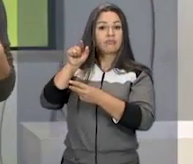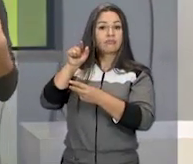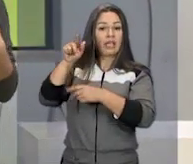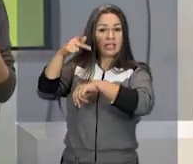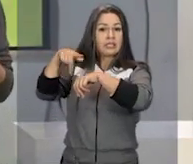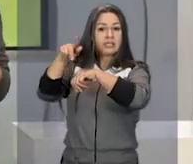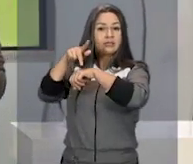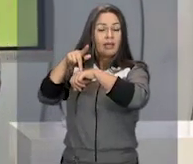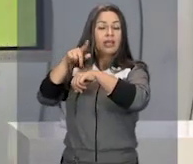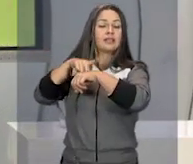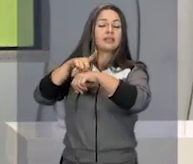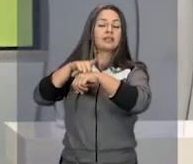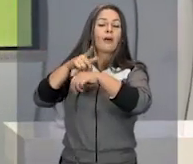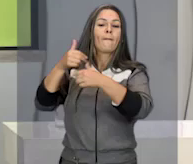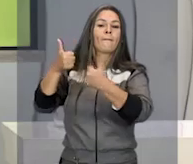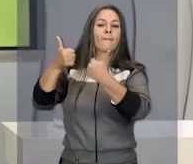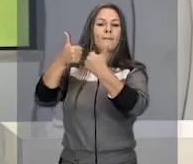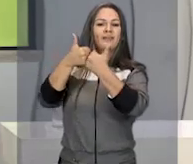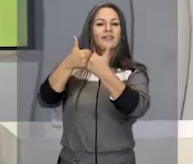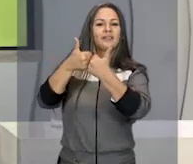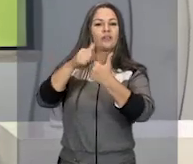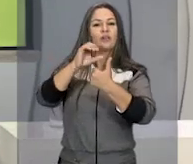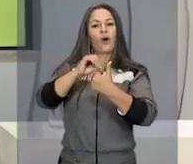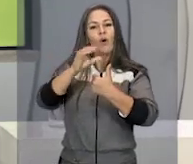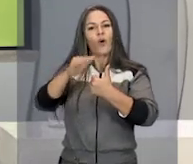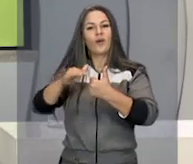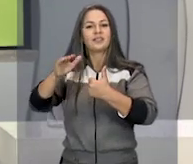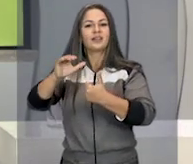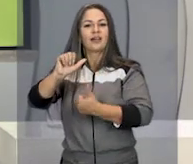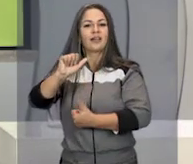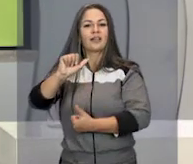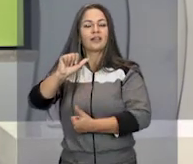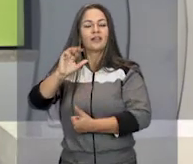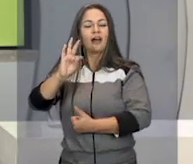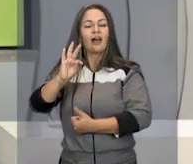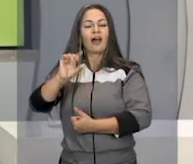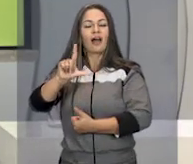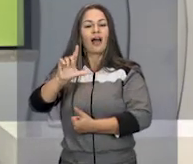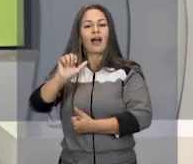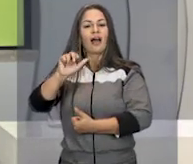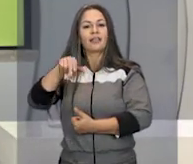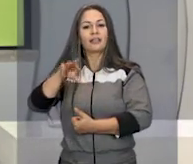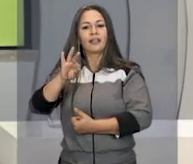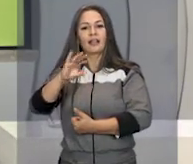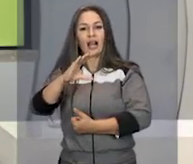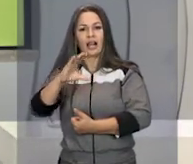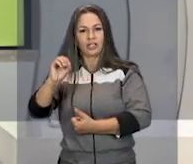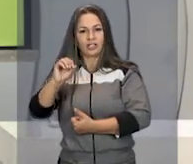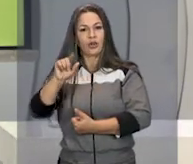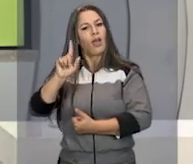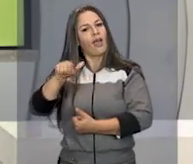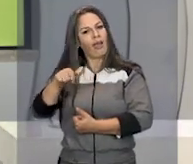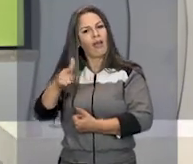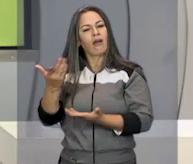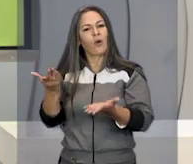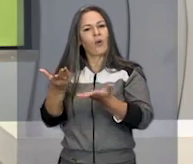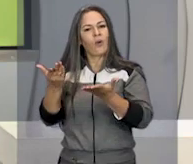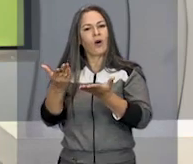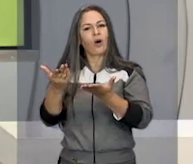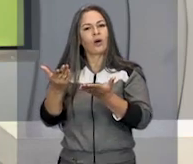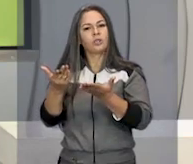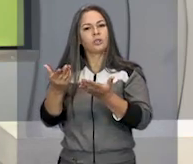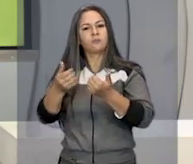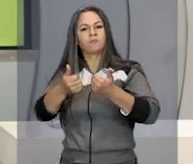ou banhadas pelo Oceano Atlântico. Então, atualmente, o Atlântico passa a ser o oceano que é o centro do poder do mundo. Só que,